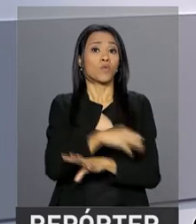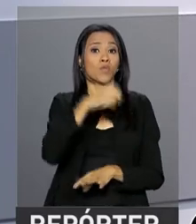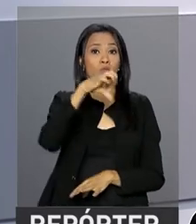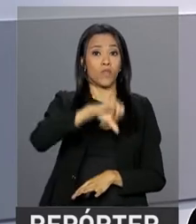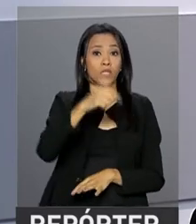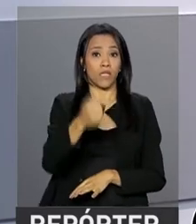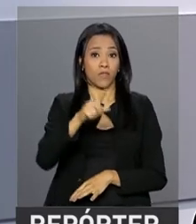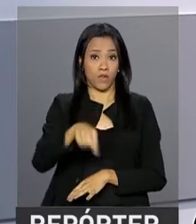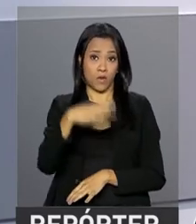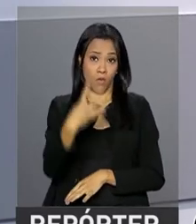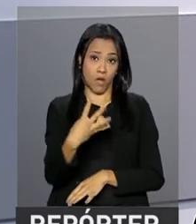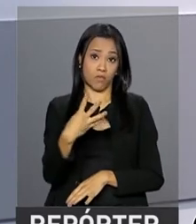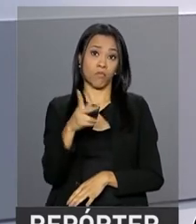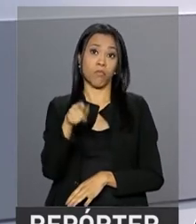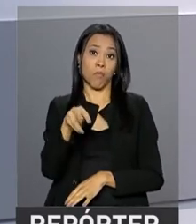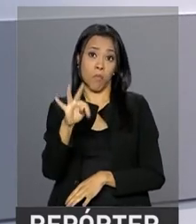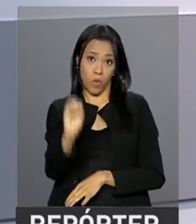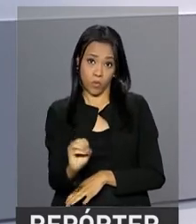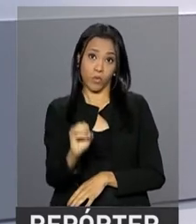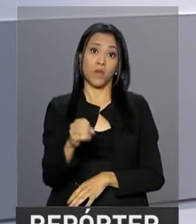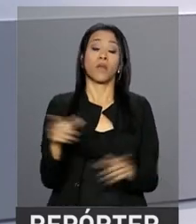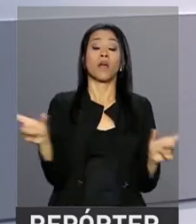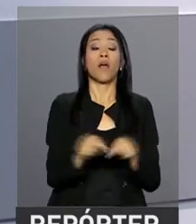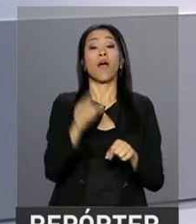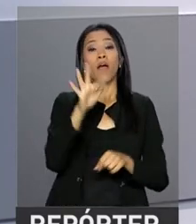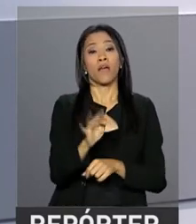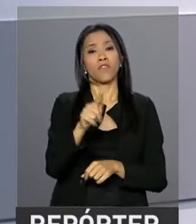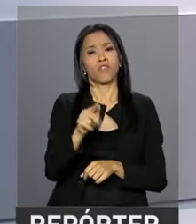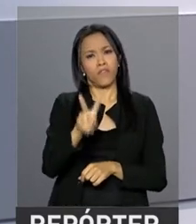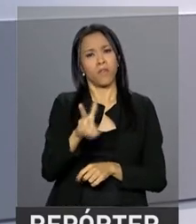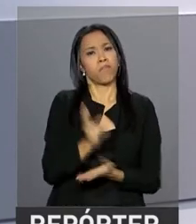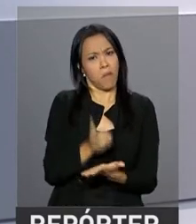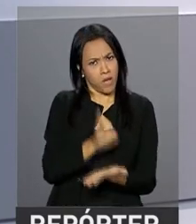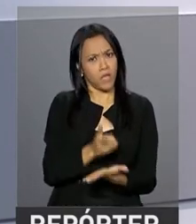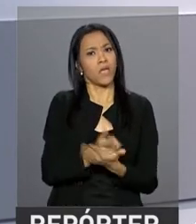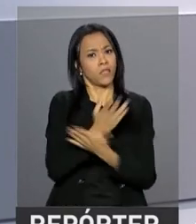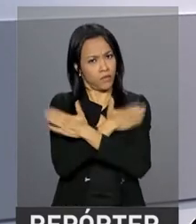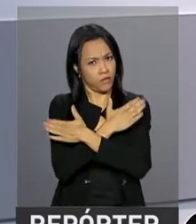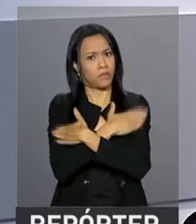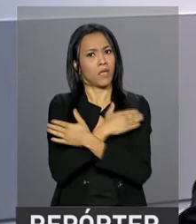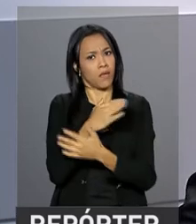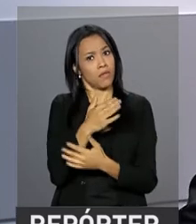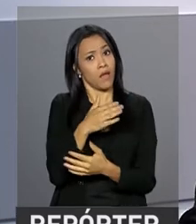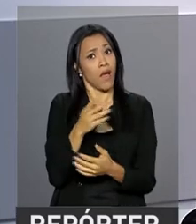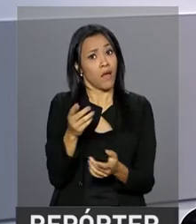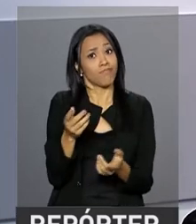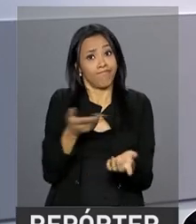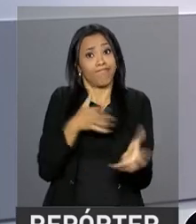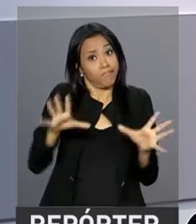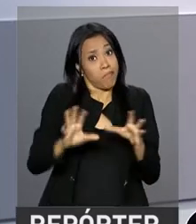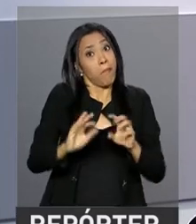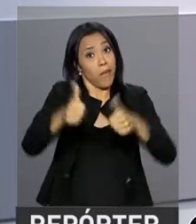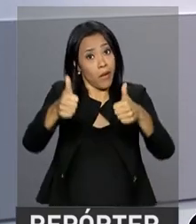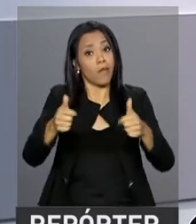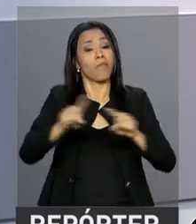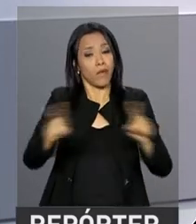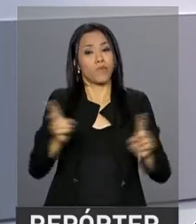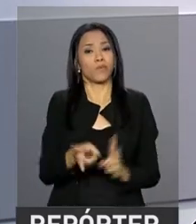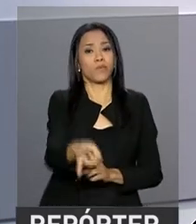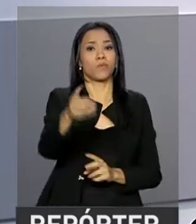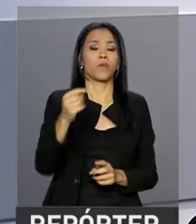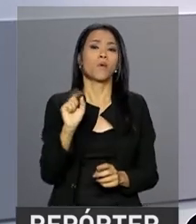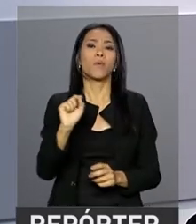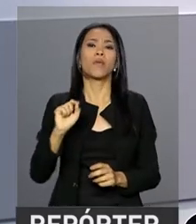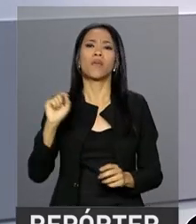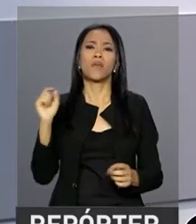pontos. A FGV destaca que o desemprego permanece em nível elevado, apesar da melhora. As classes de renda familiar que mais contribuíram